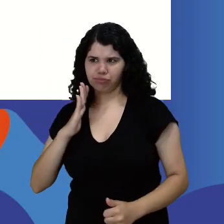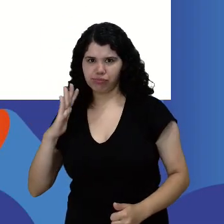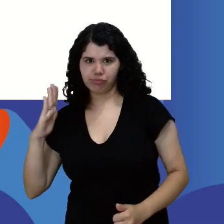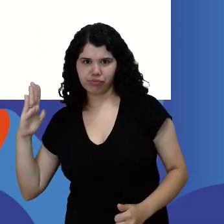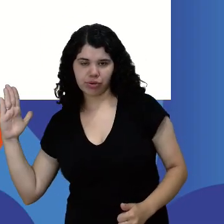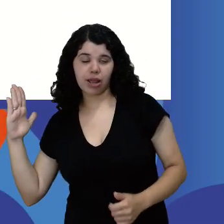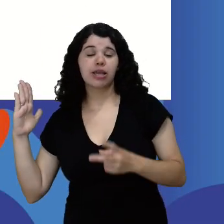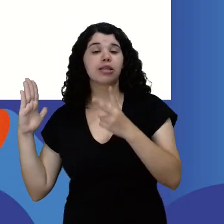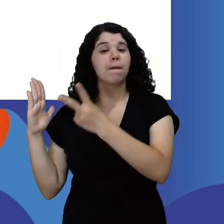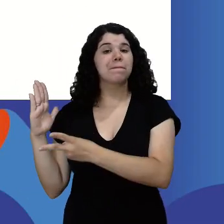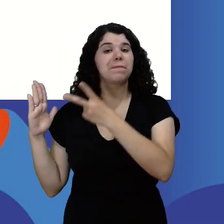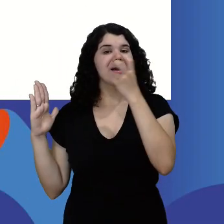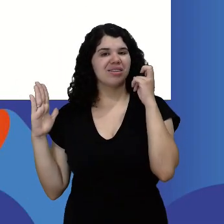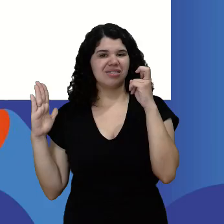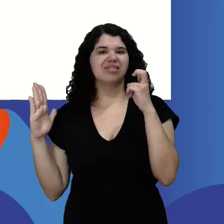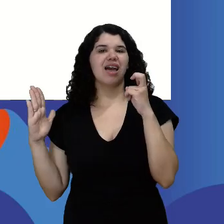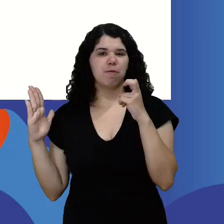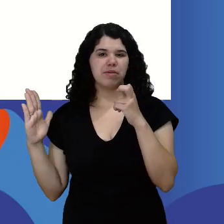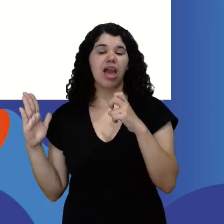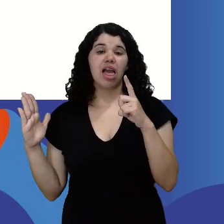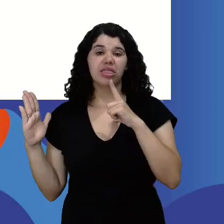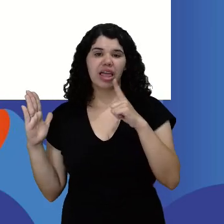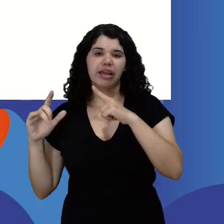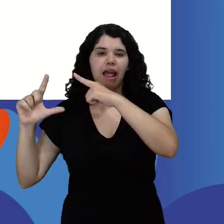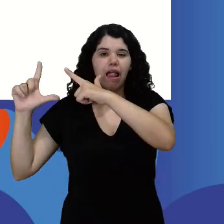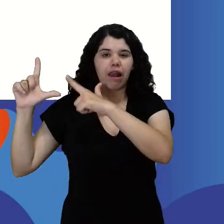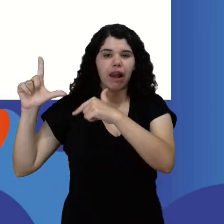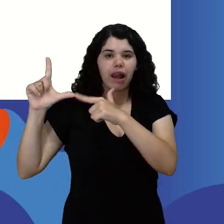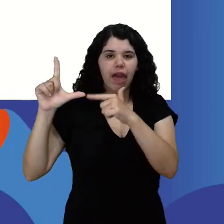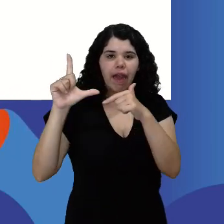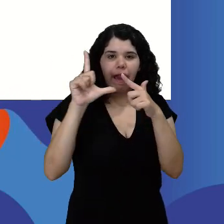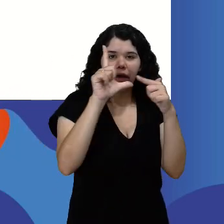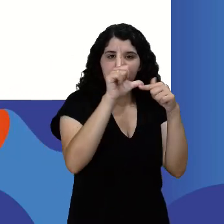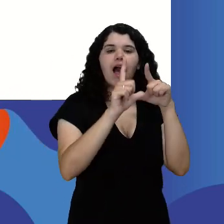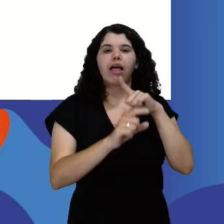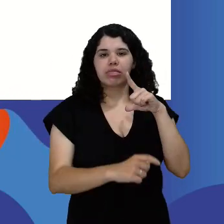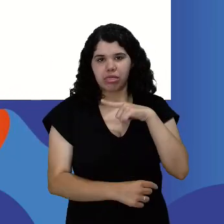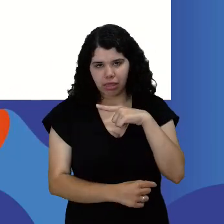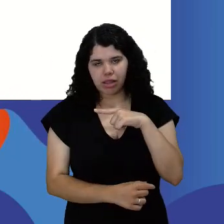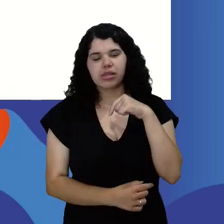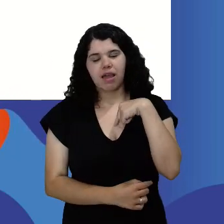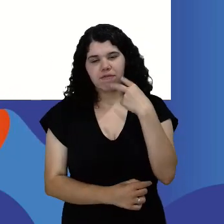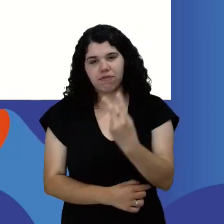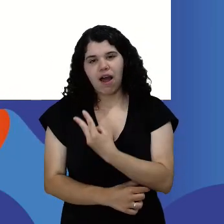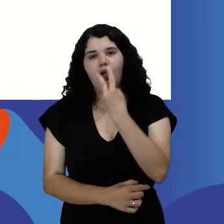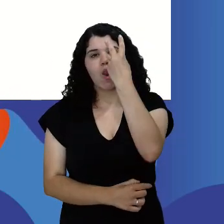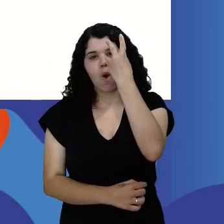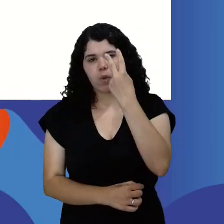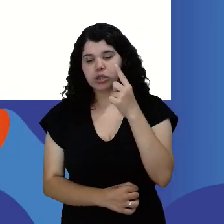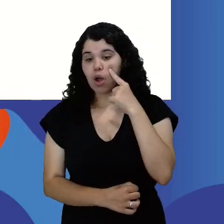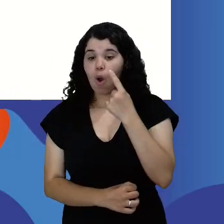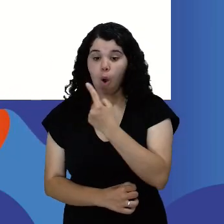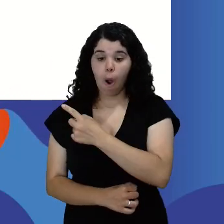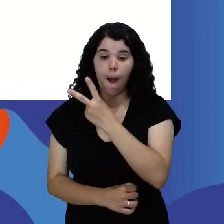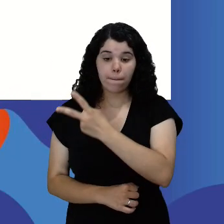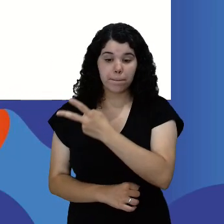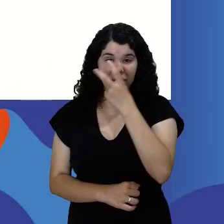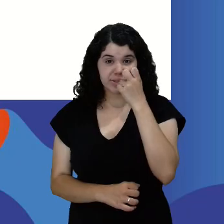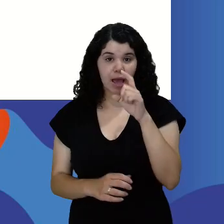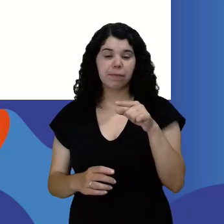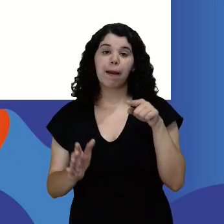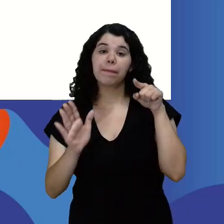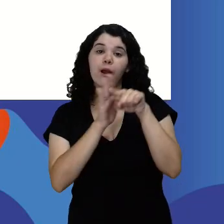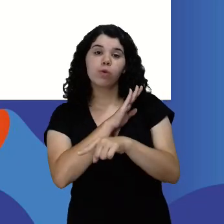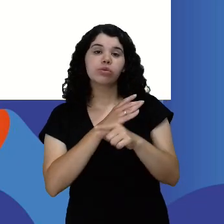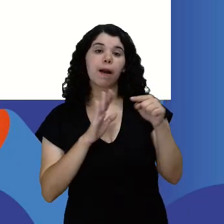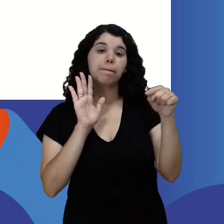observa que a gente vai ter aí os valores para cada uma dessas letras e como foi perguntado qual seria a letra que representaria, no caso aí o